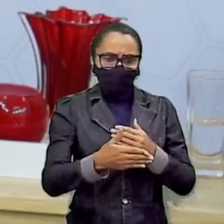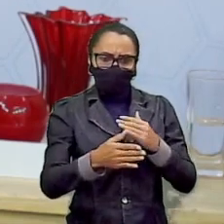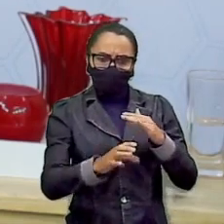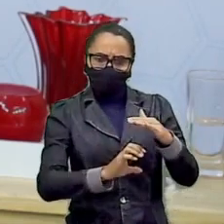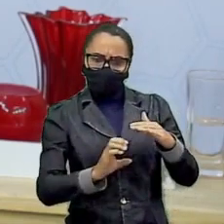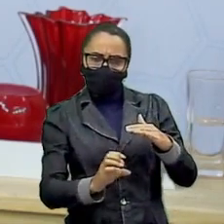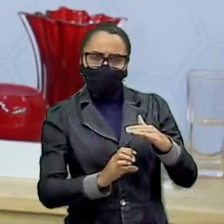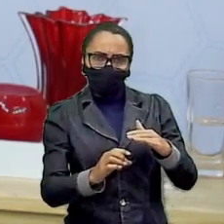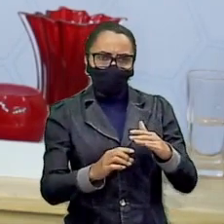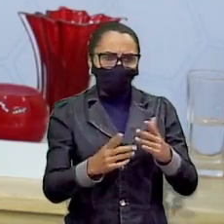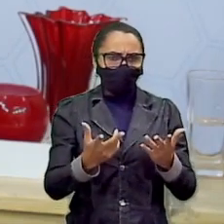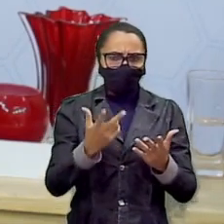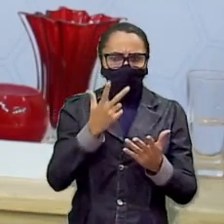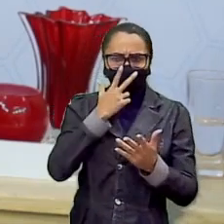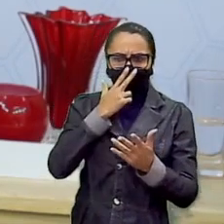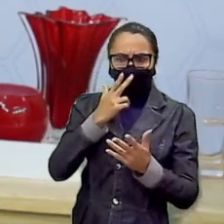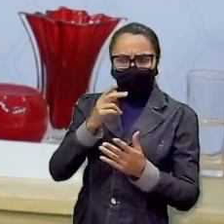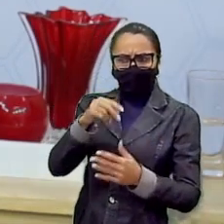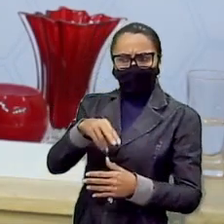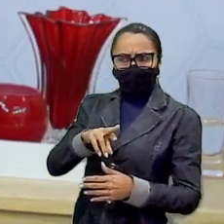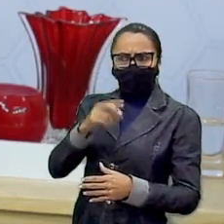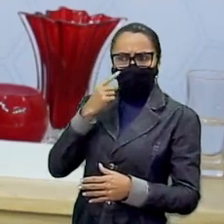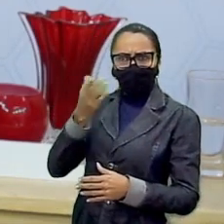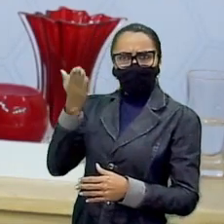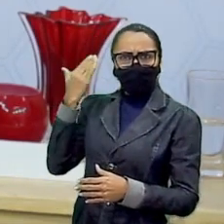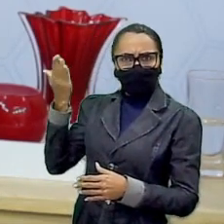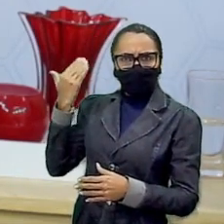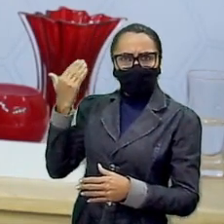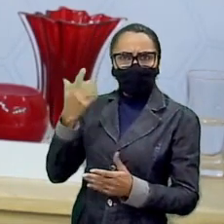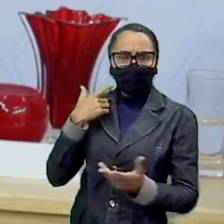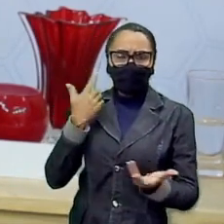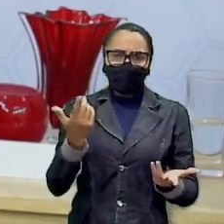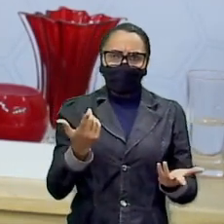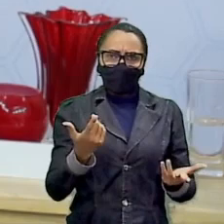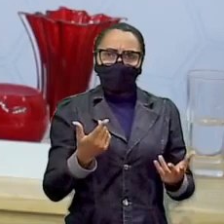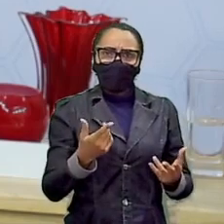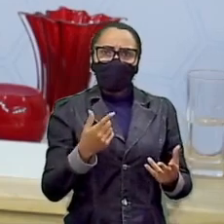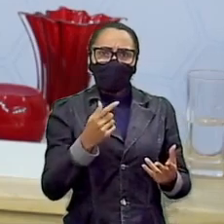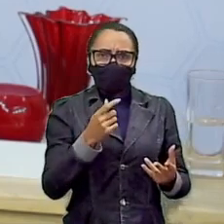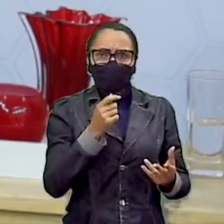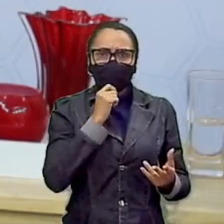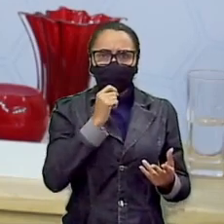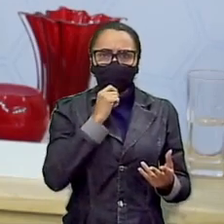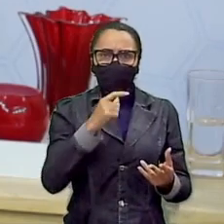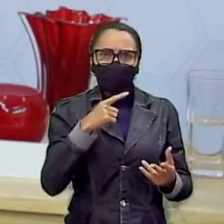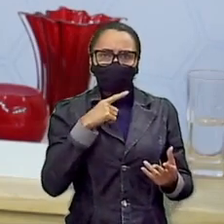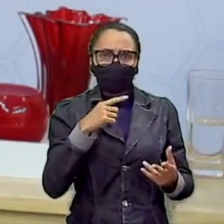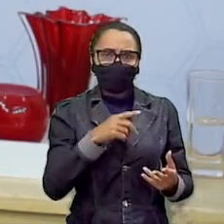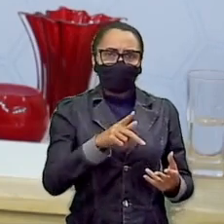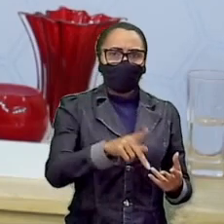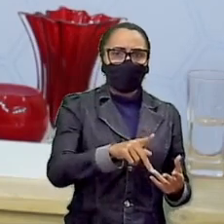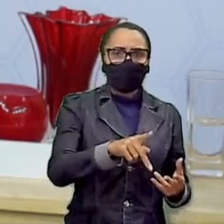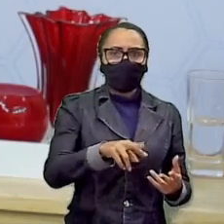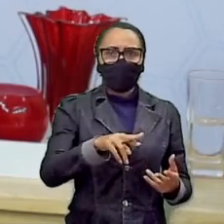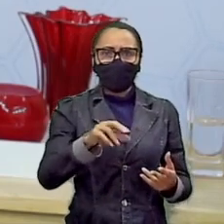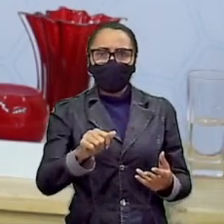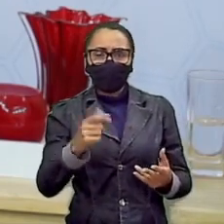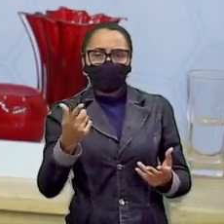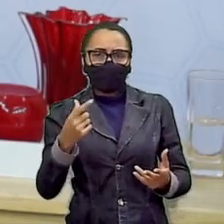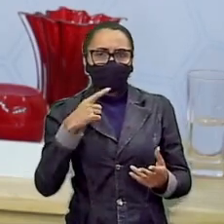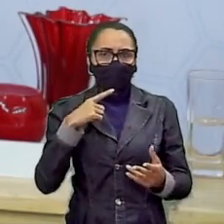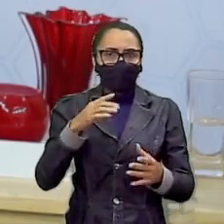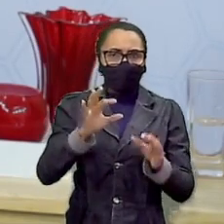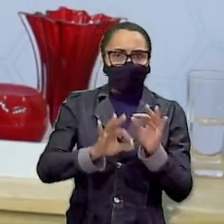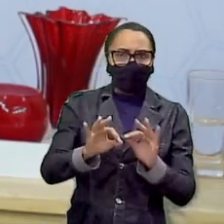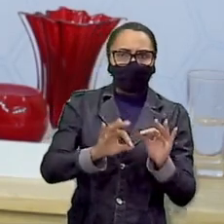empresa achando que a NR1 é antiga, que eu ainda tenho que elaborar o PPRA, ou que eu tenho que elaborar